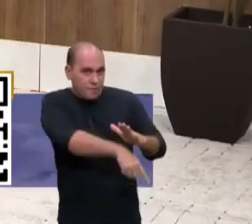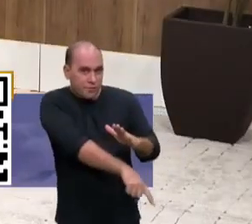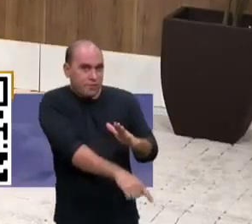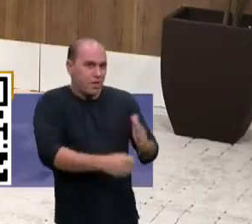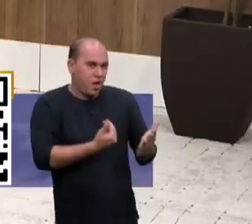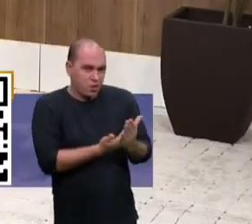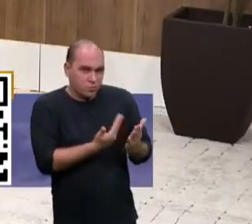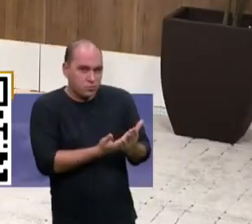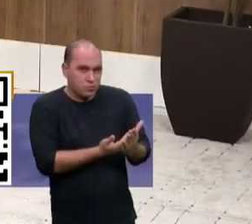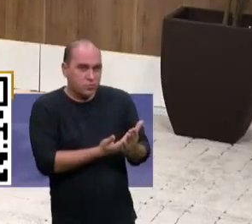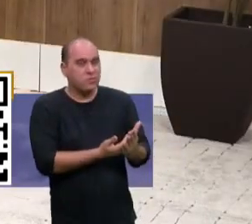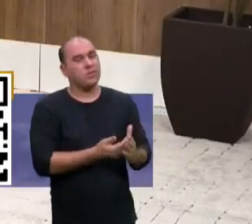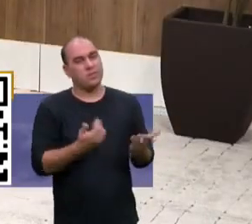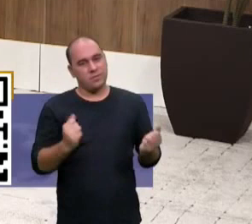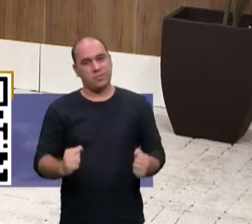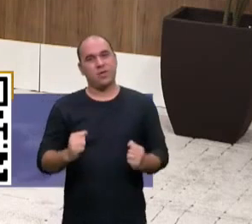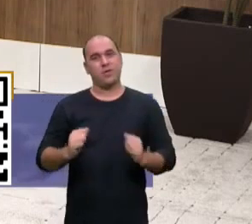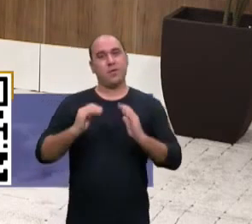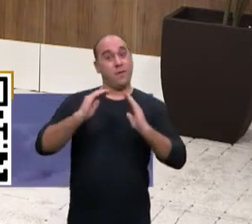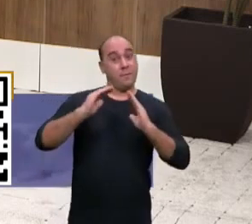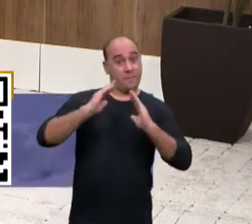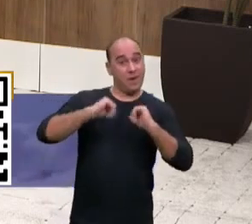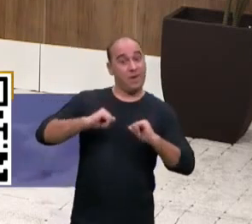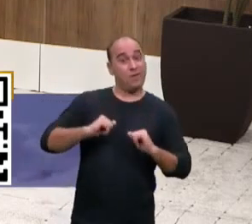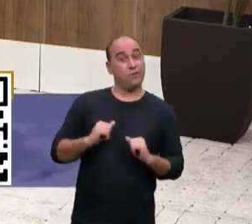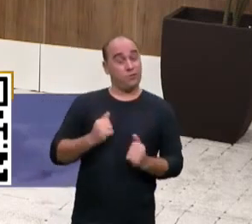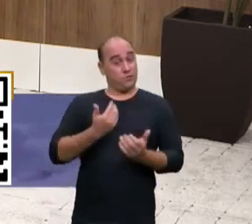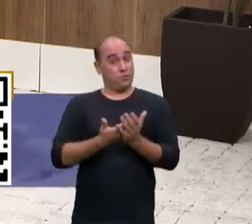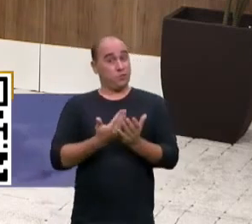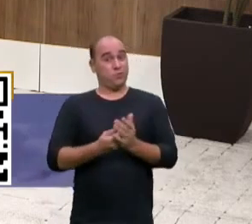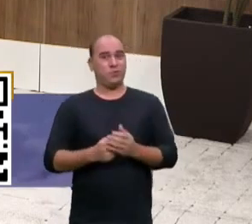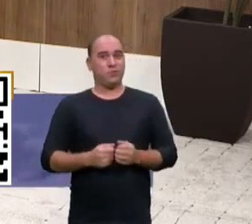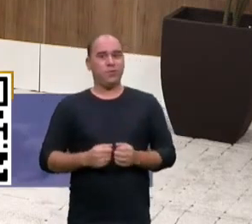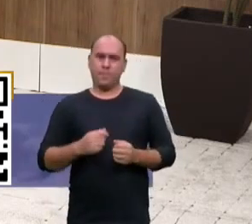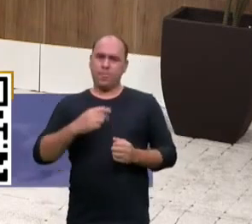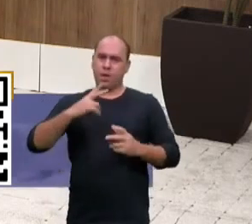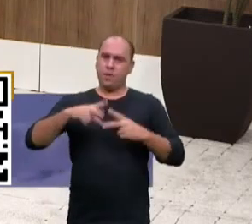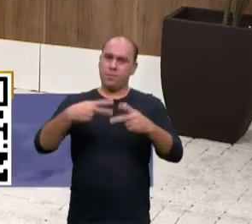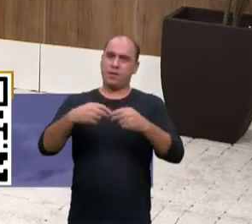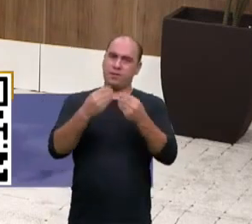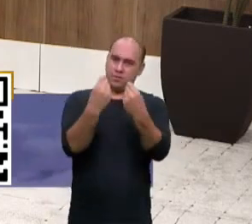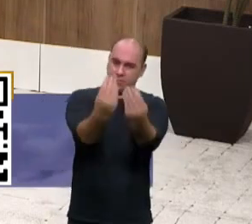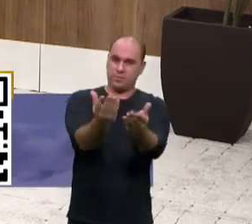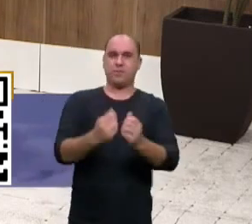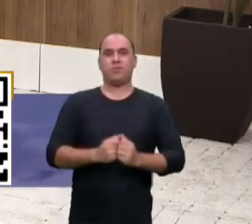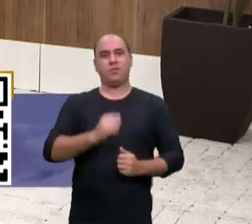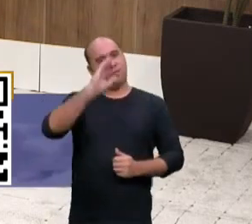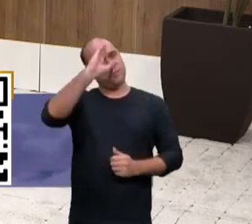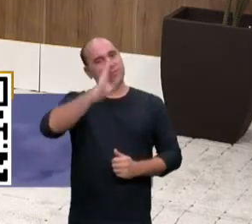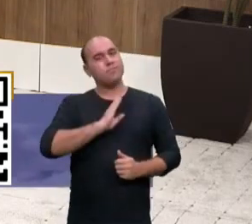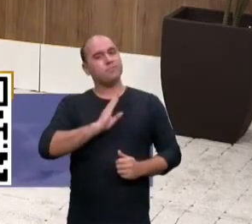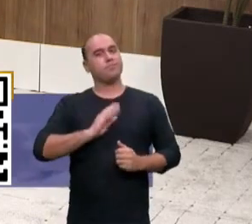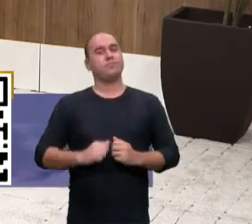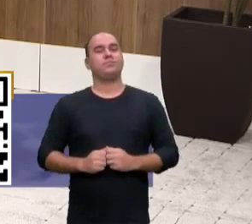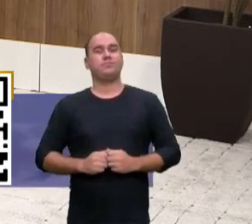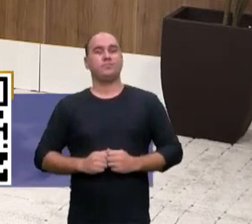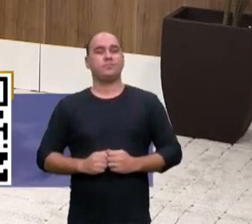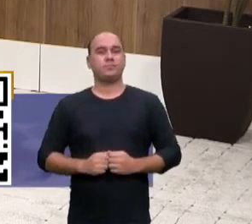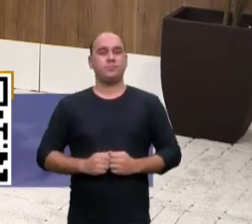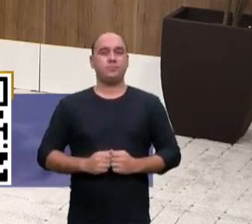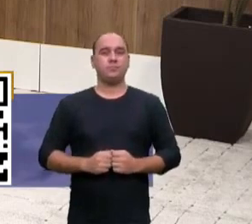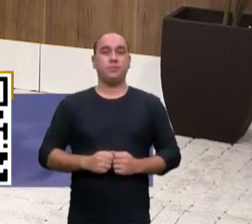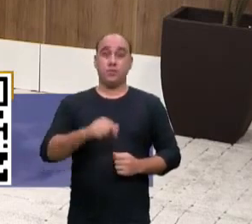no livro E é só pedir agora esse guia de estudos ele é um presente dos Anjos da esperança para você